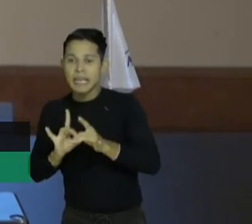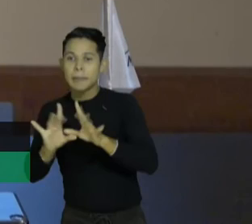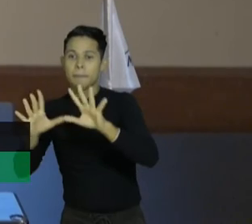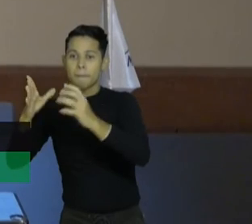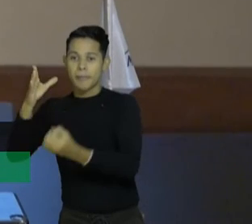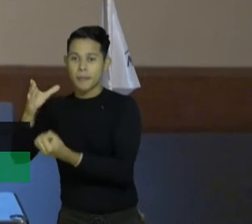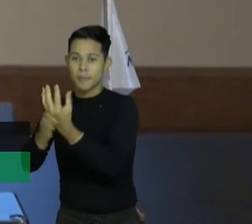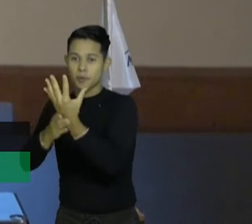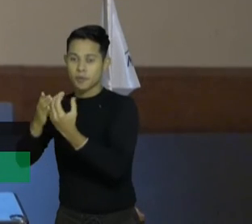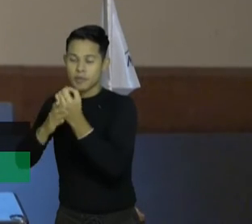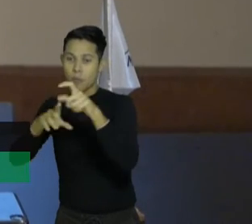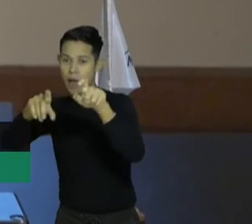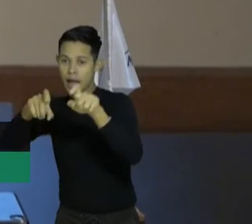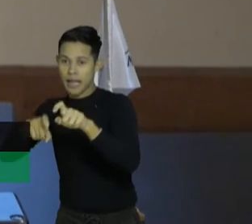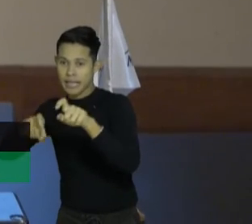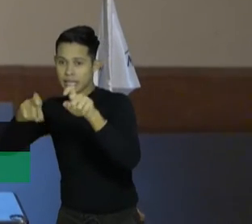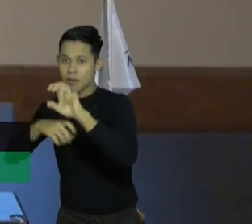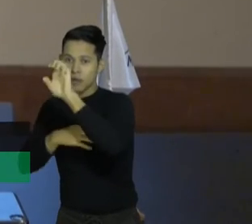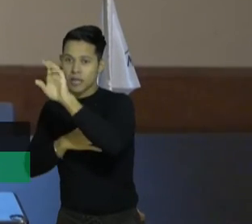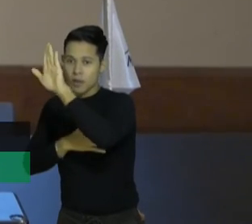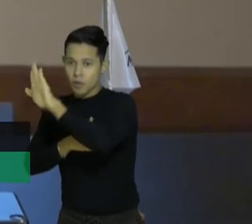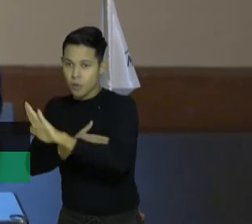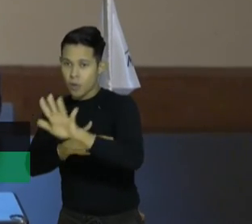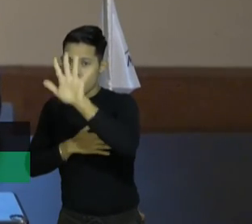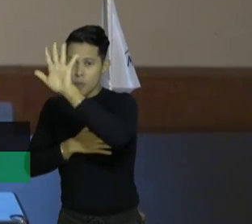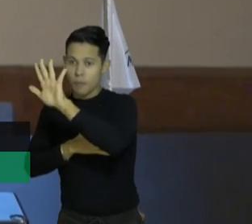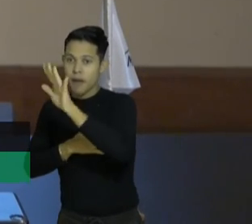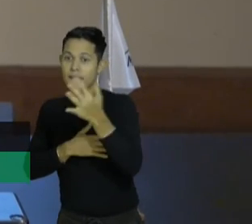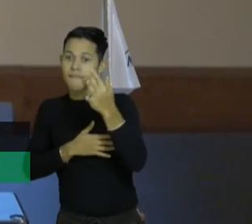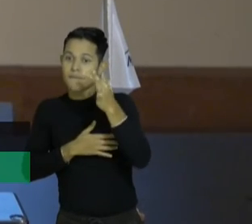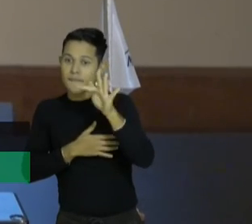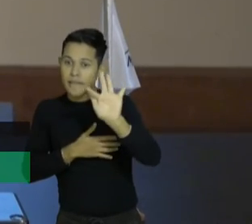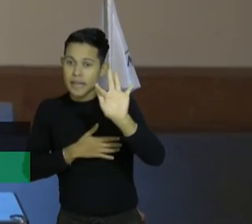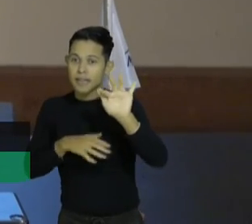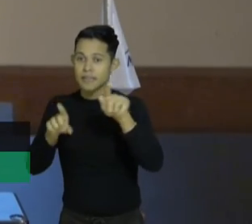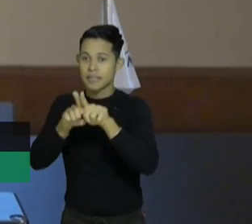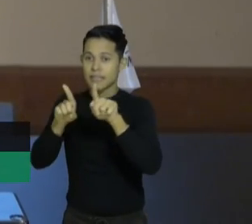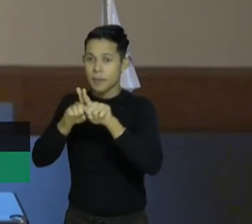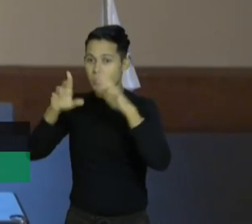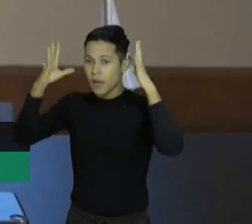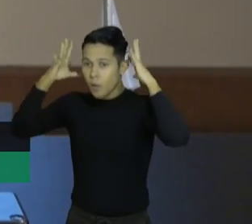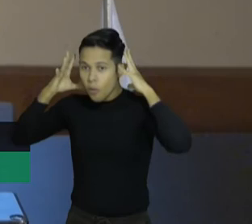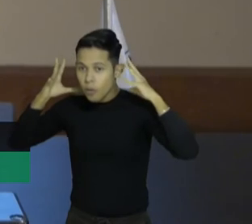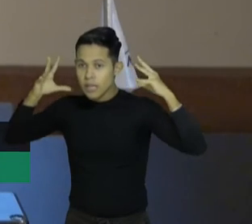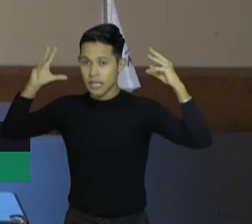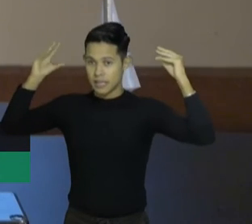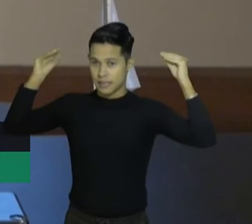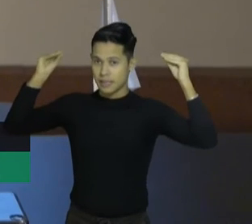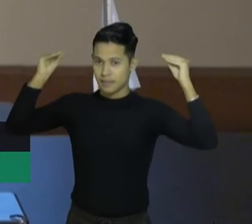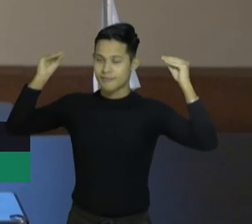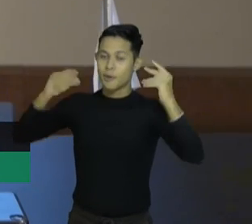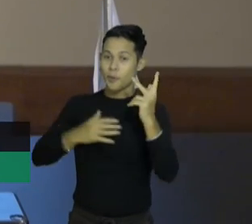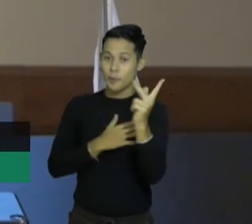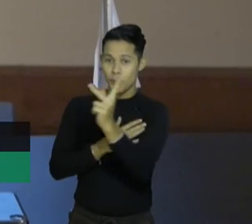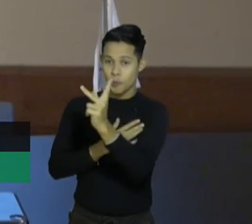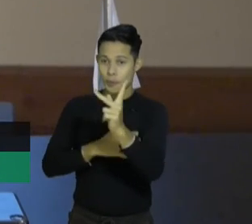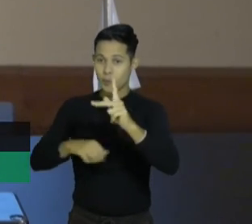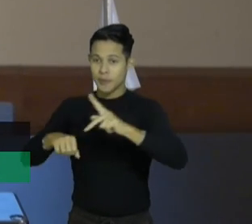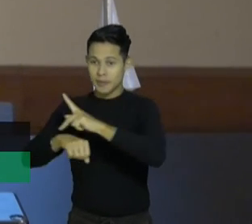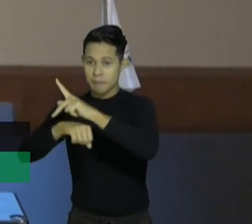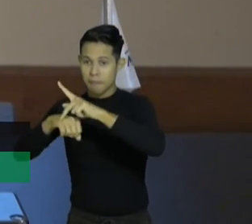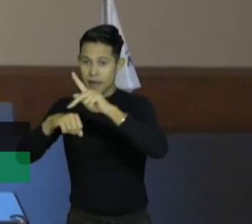particularmente da França e da Holanda que são os dois países mais eh digamos assim onde